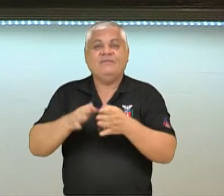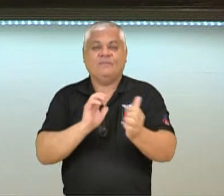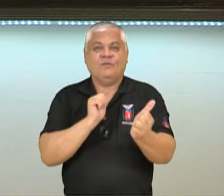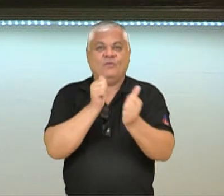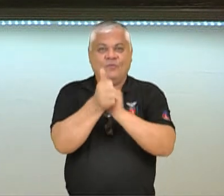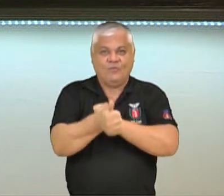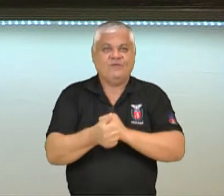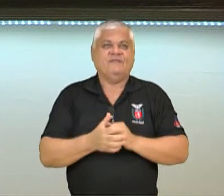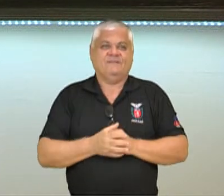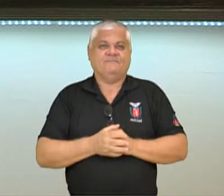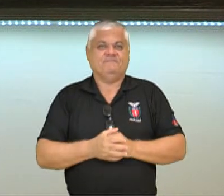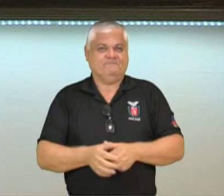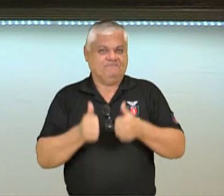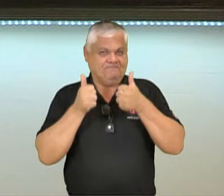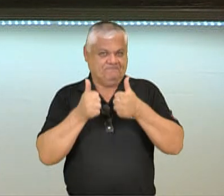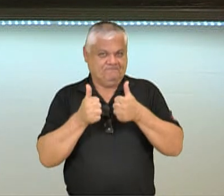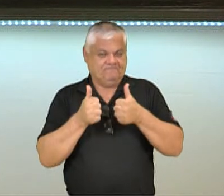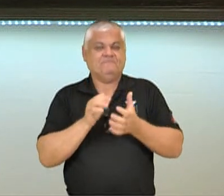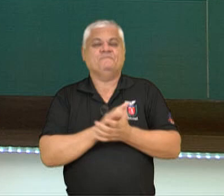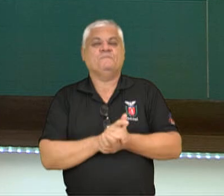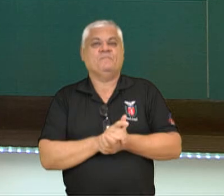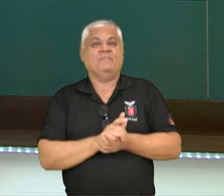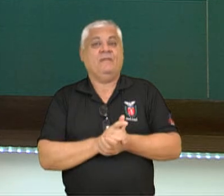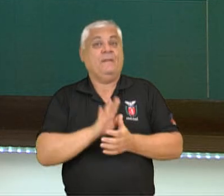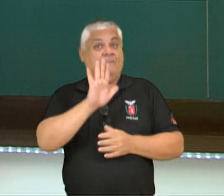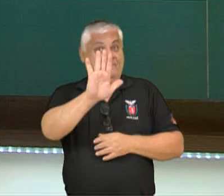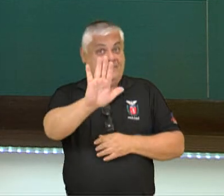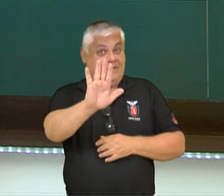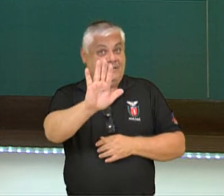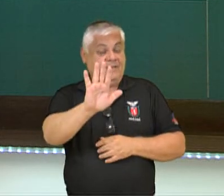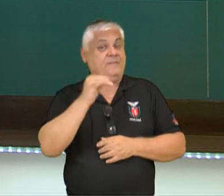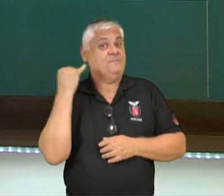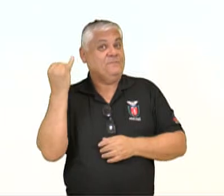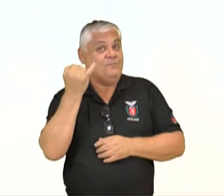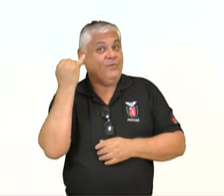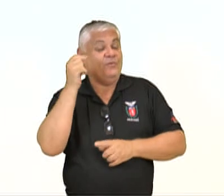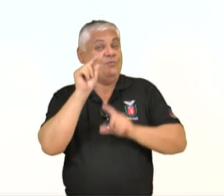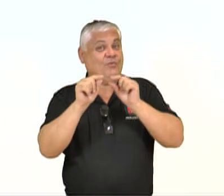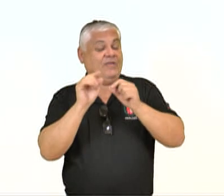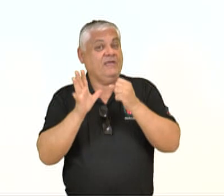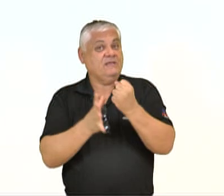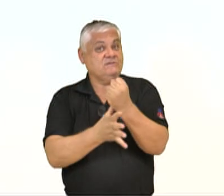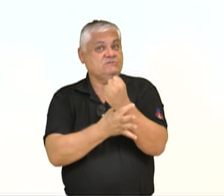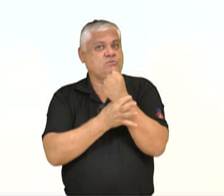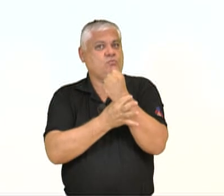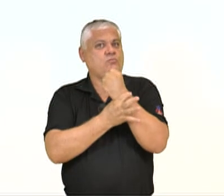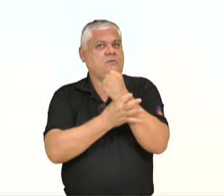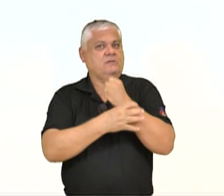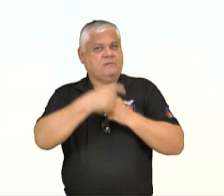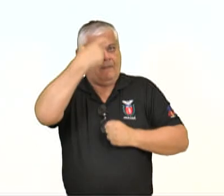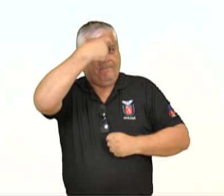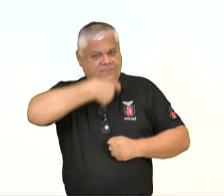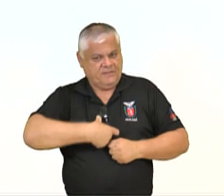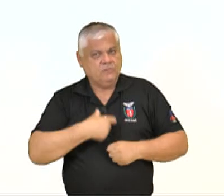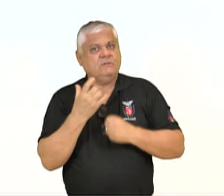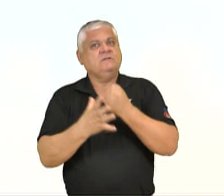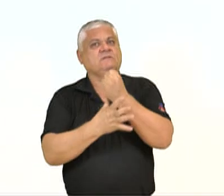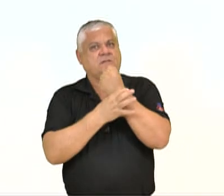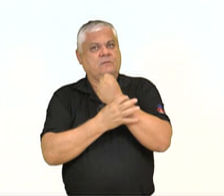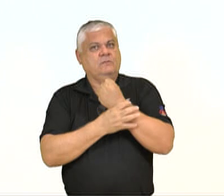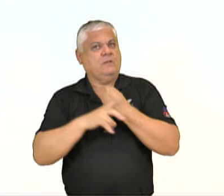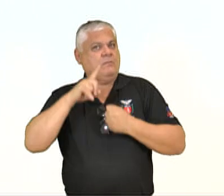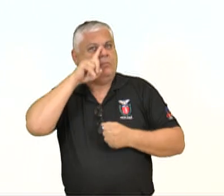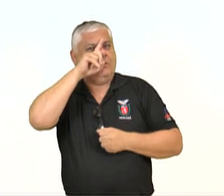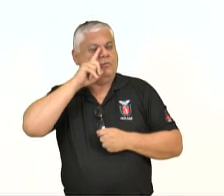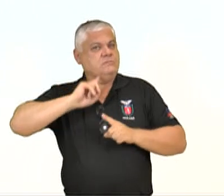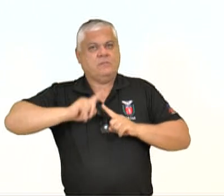de orientação no seu mapa. Lembre-se de considerar a segurança dos participantes e que o circuito